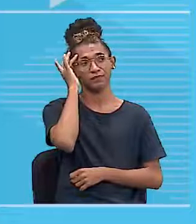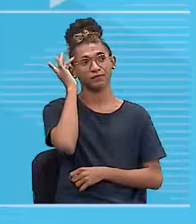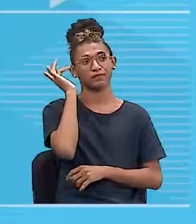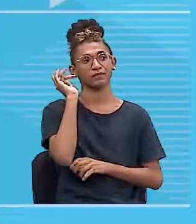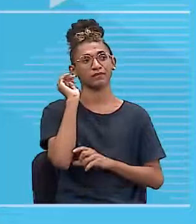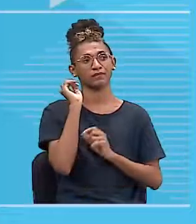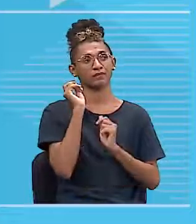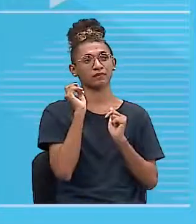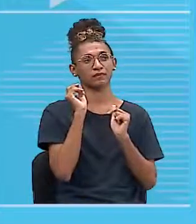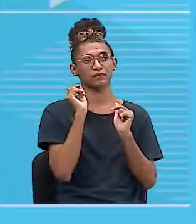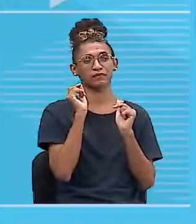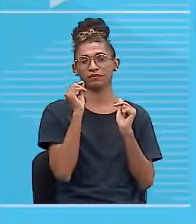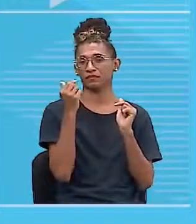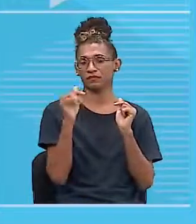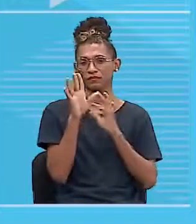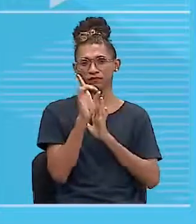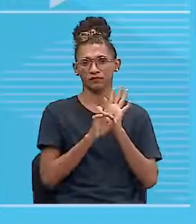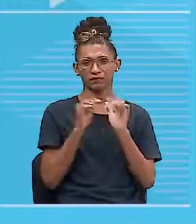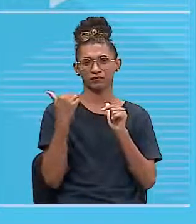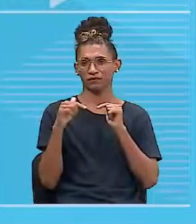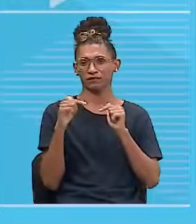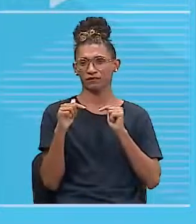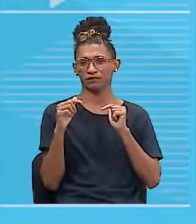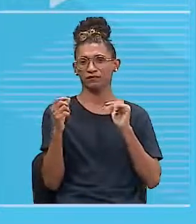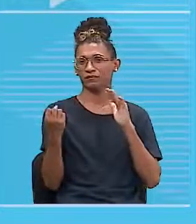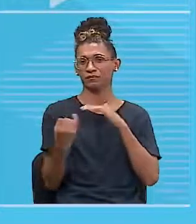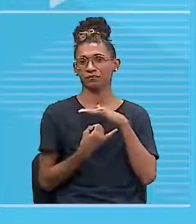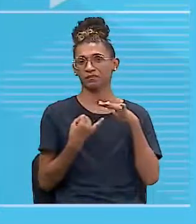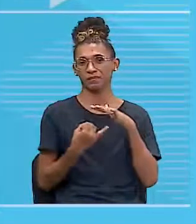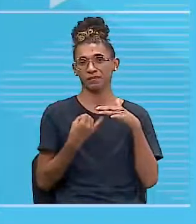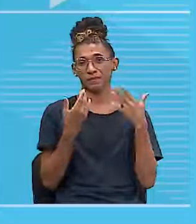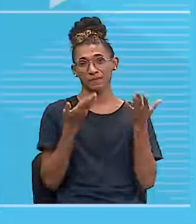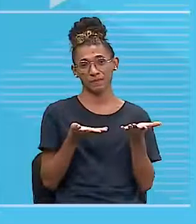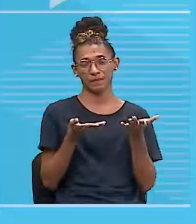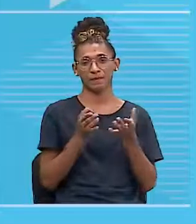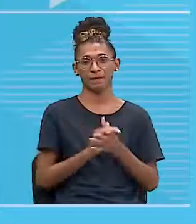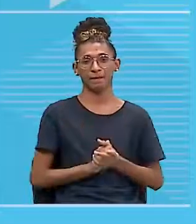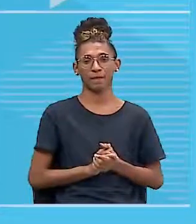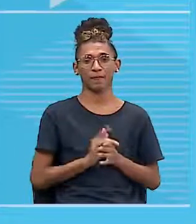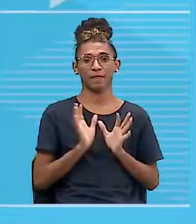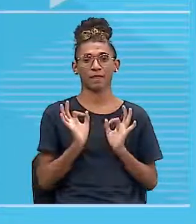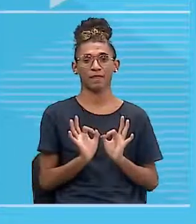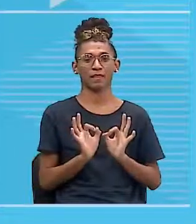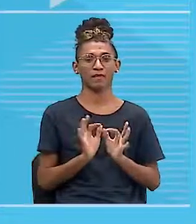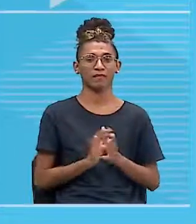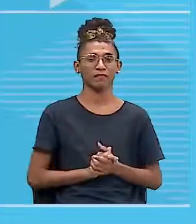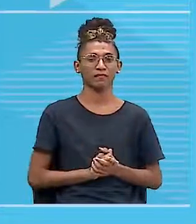sem direitos trabalhista de forma informal certinho Muito bem